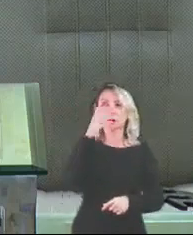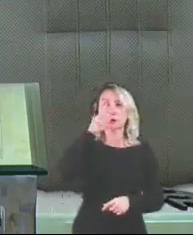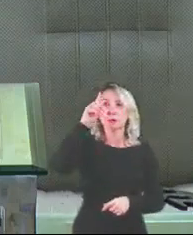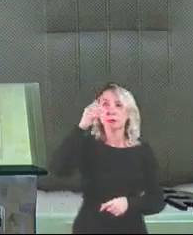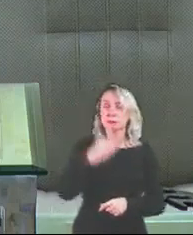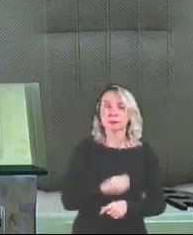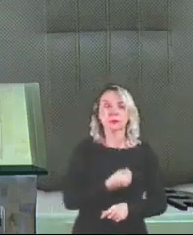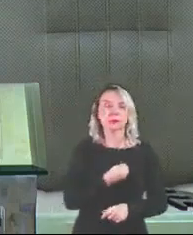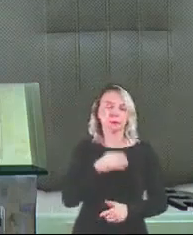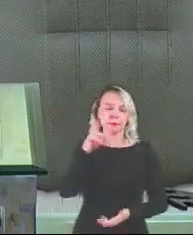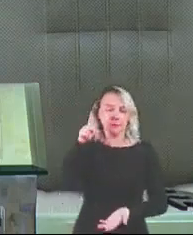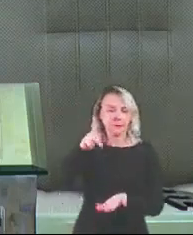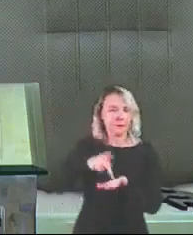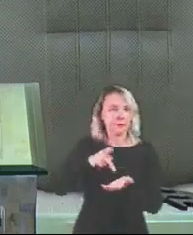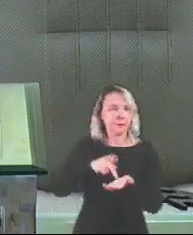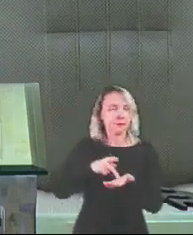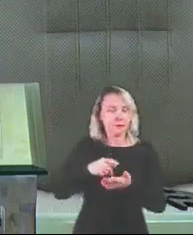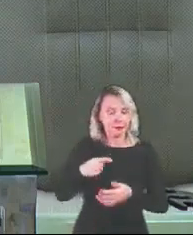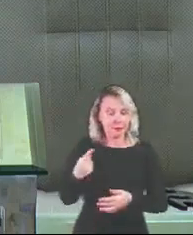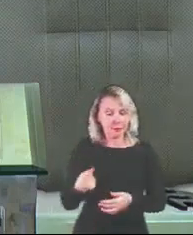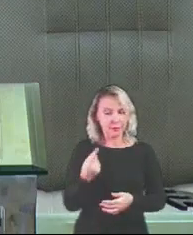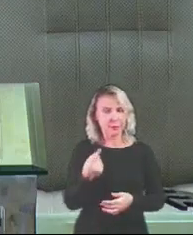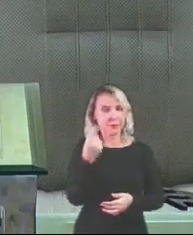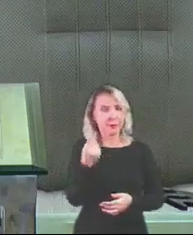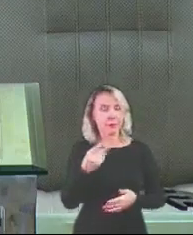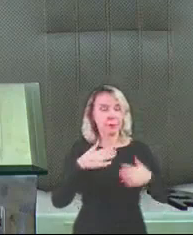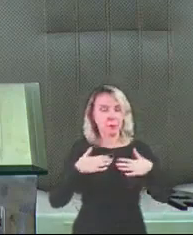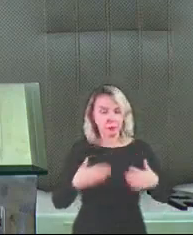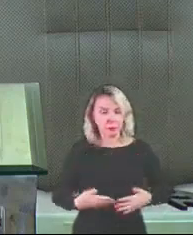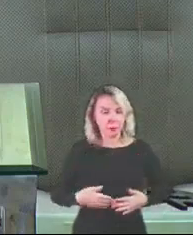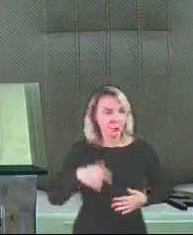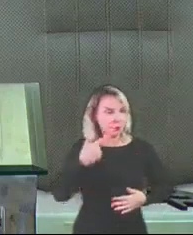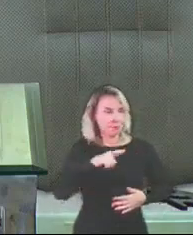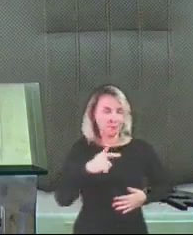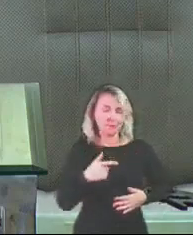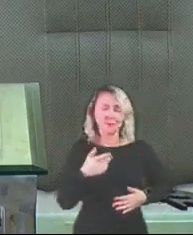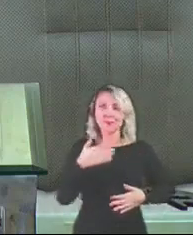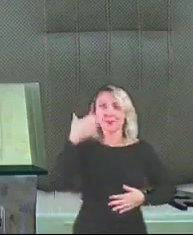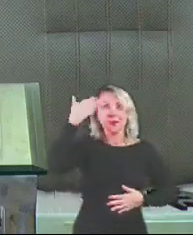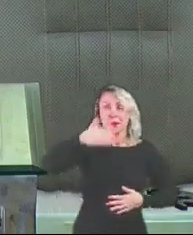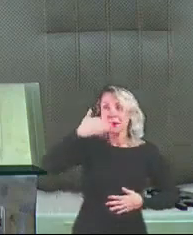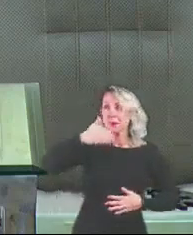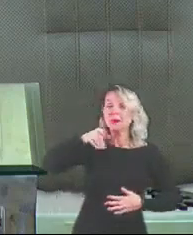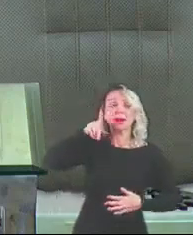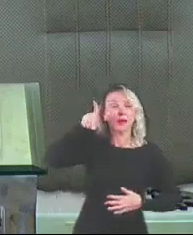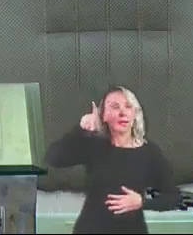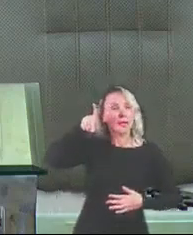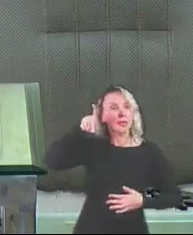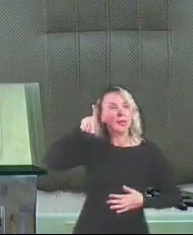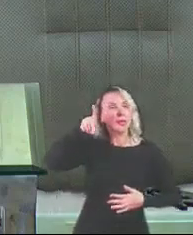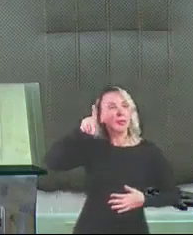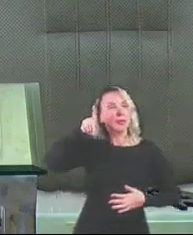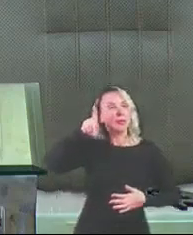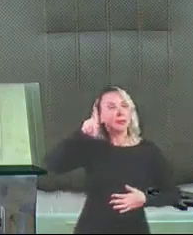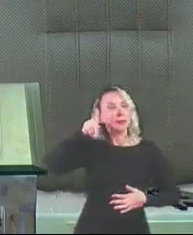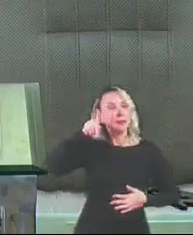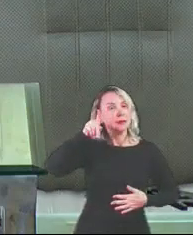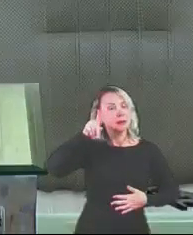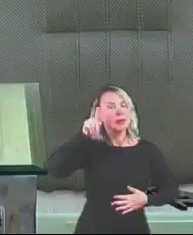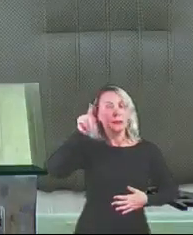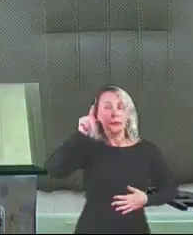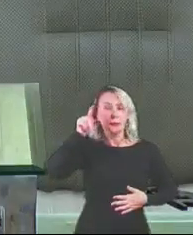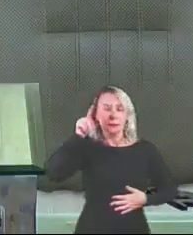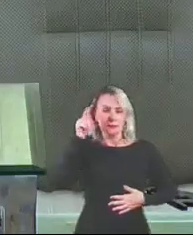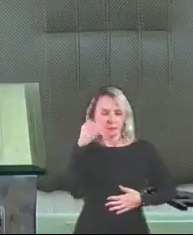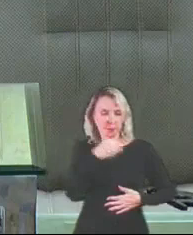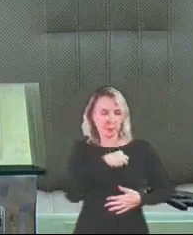e verdadeiro, eterno, sem corpo, invisível, a ele seja sujeito, não está sujeito às passões,